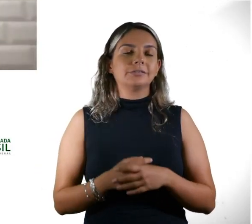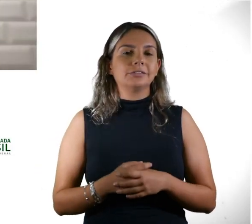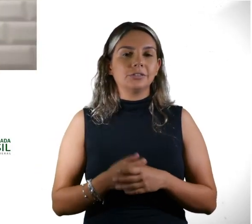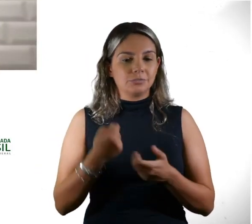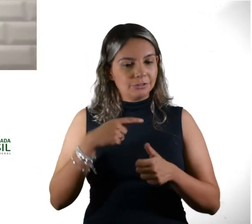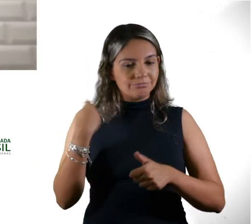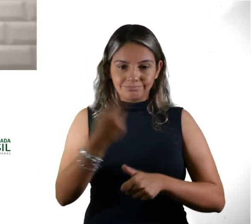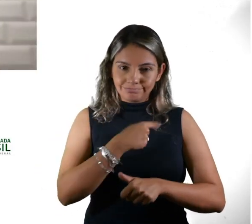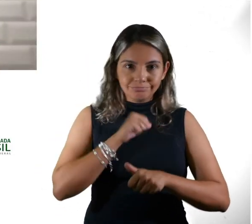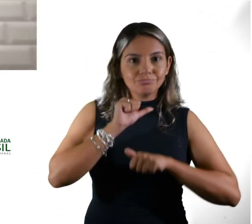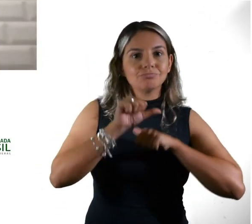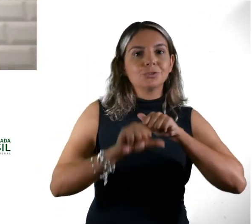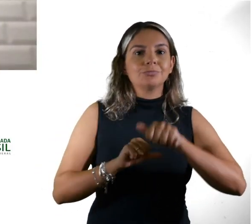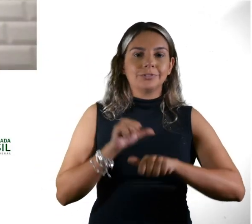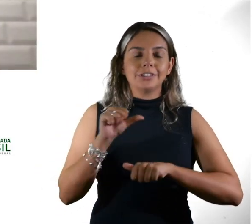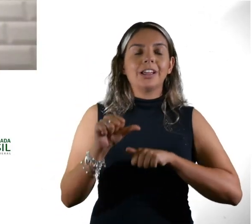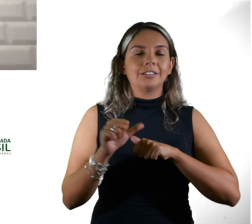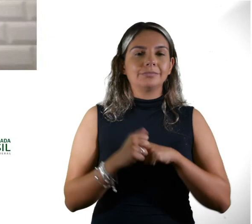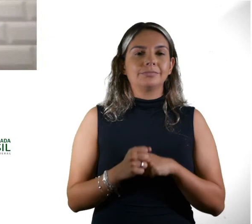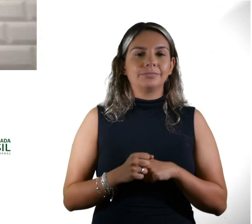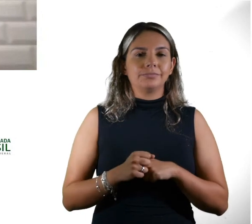é preciso